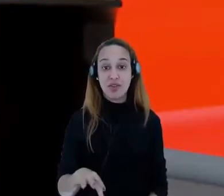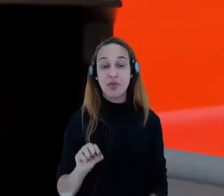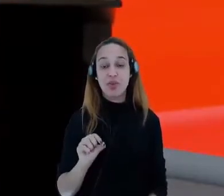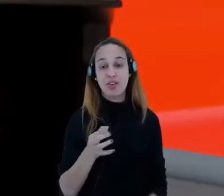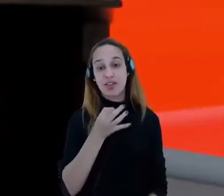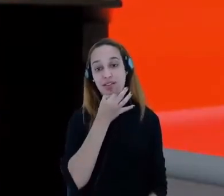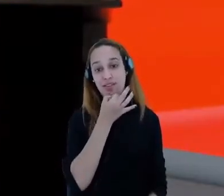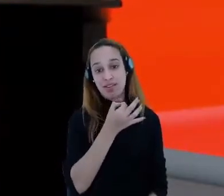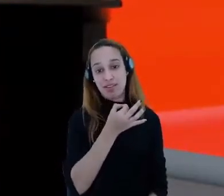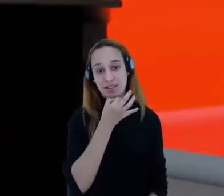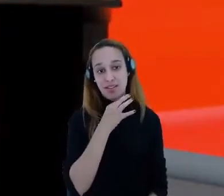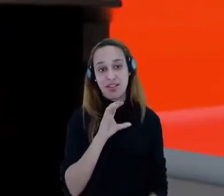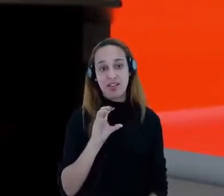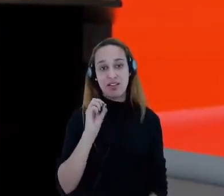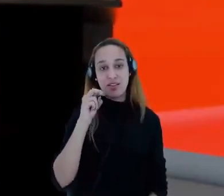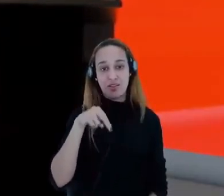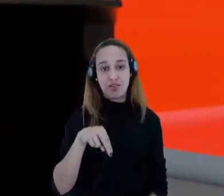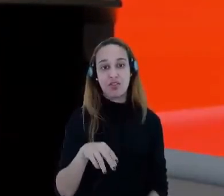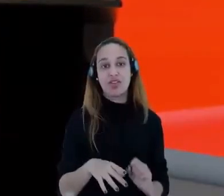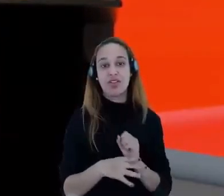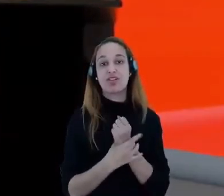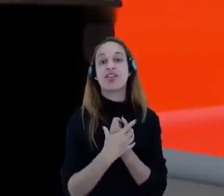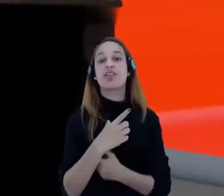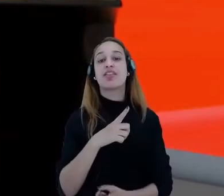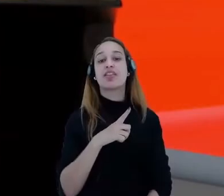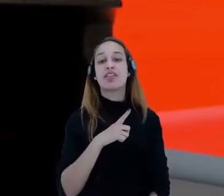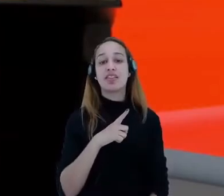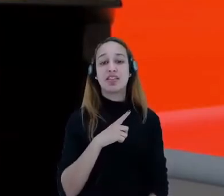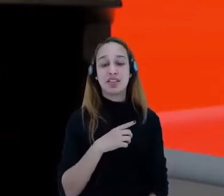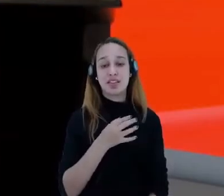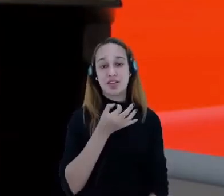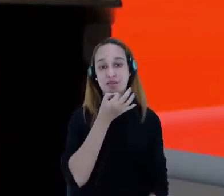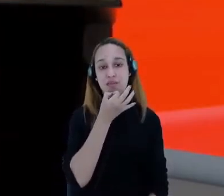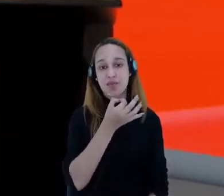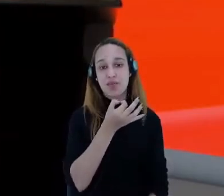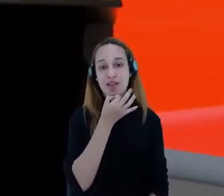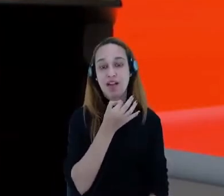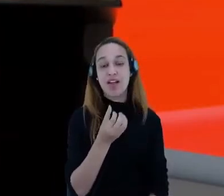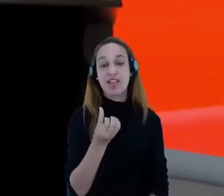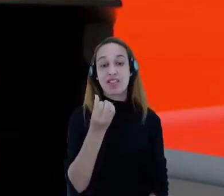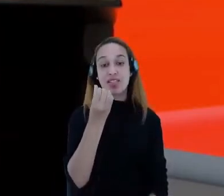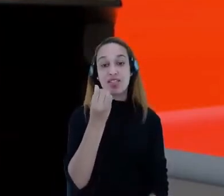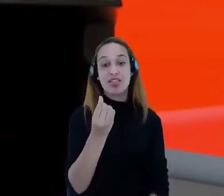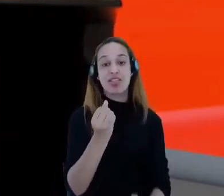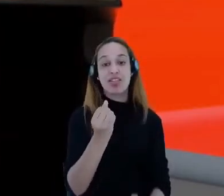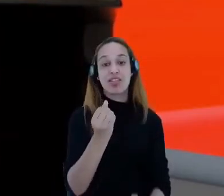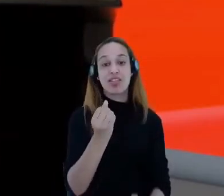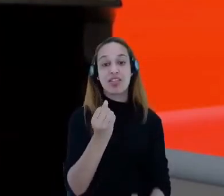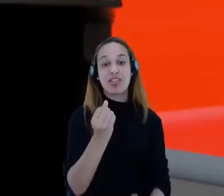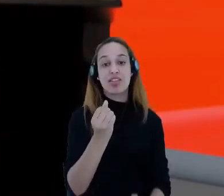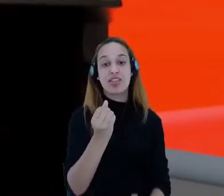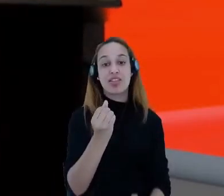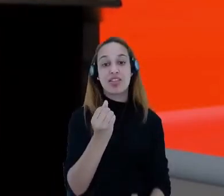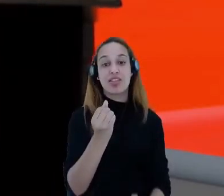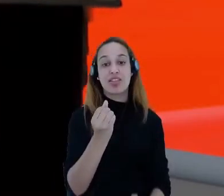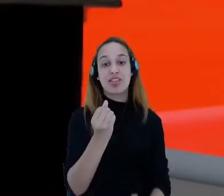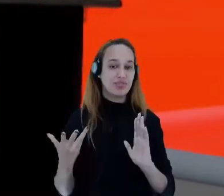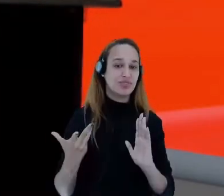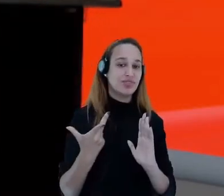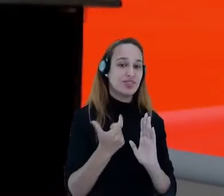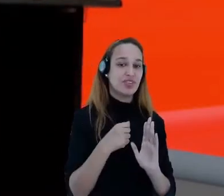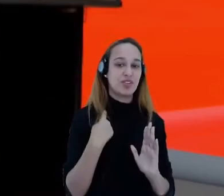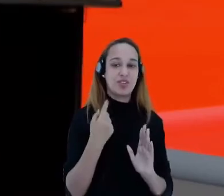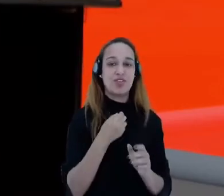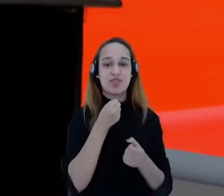A Conseguro tem um podcast de 6 episódios, um melhor que o outro. Nós entrevistamos